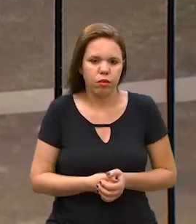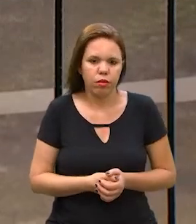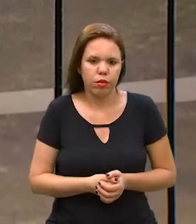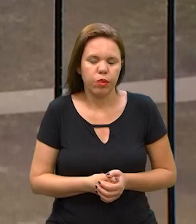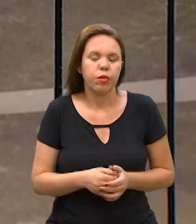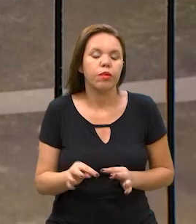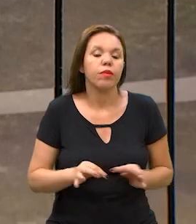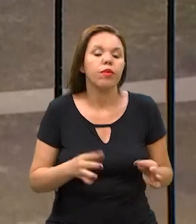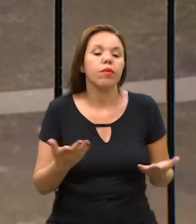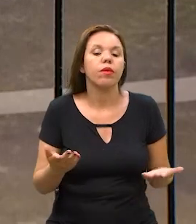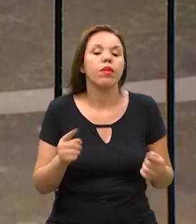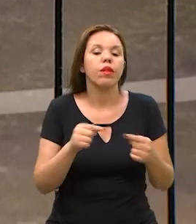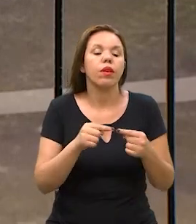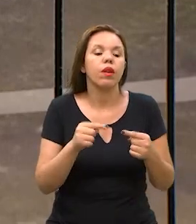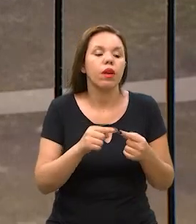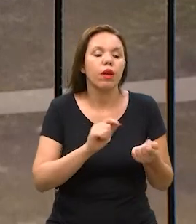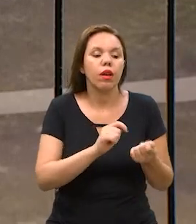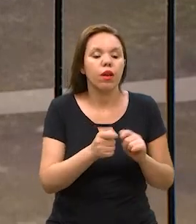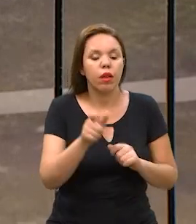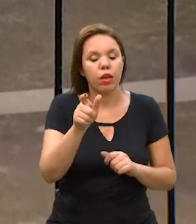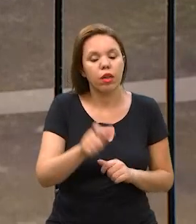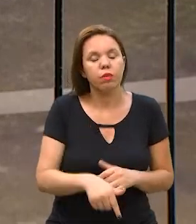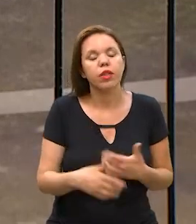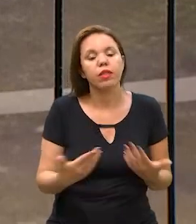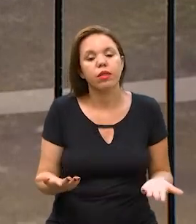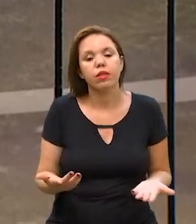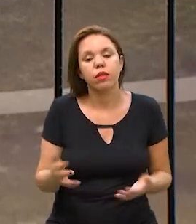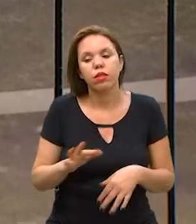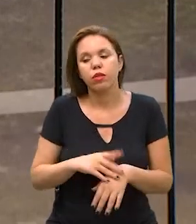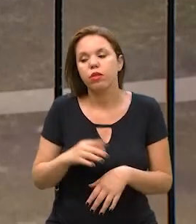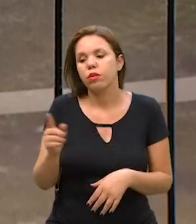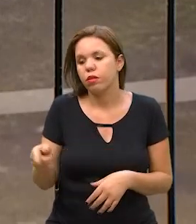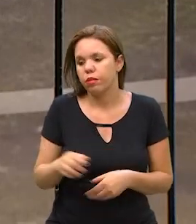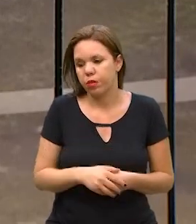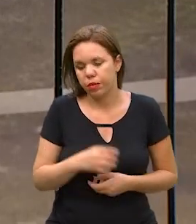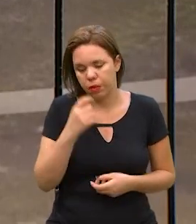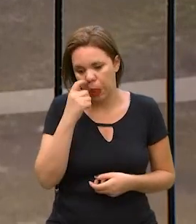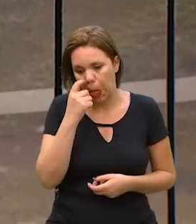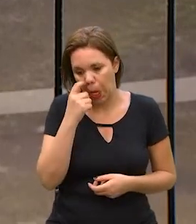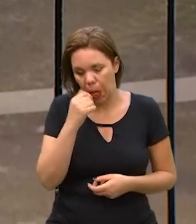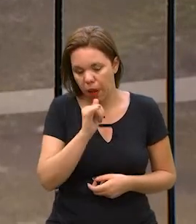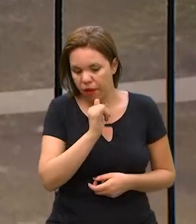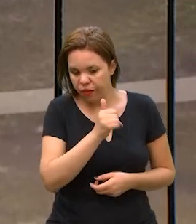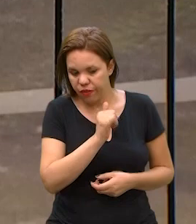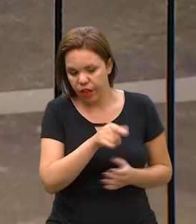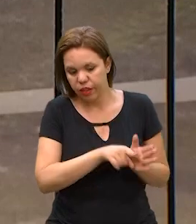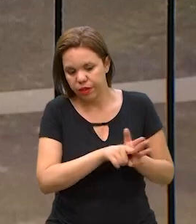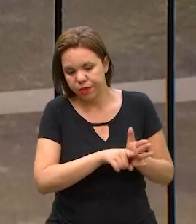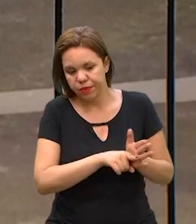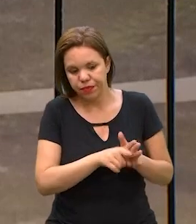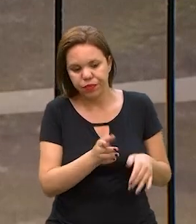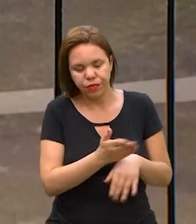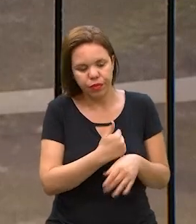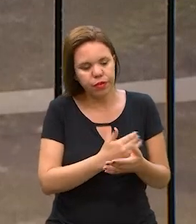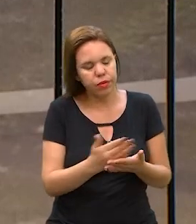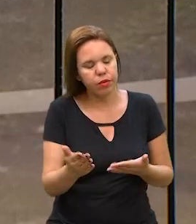identificar que tratamento é mais adequado àquela pessoa e àquela doença. E eu falei sobre a pesquisa, antes de começar a